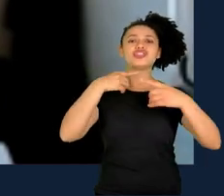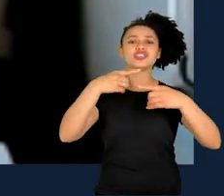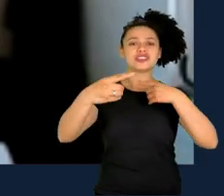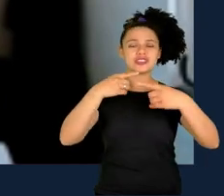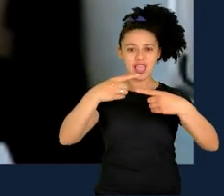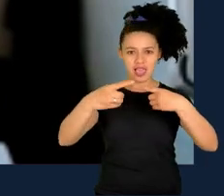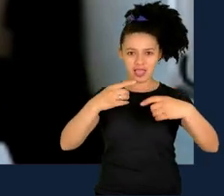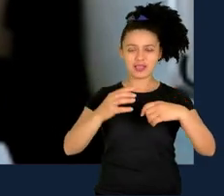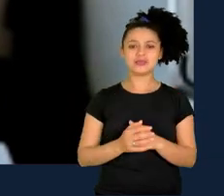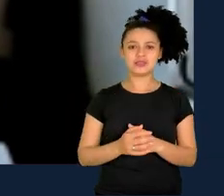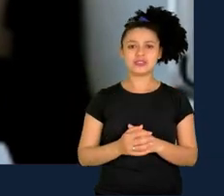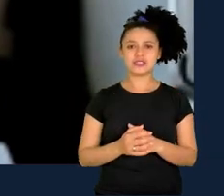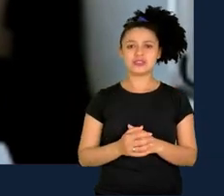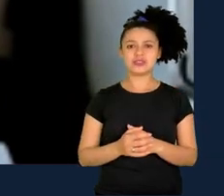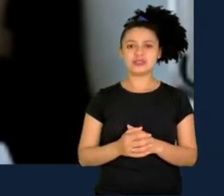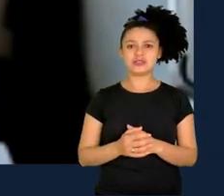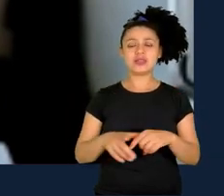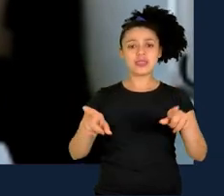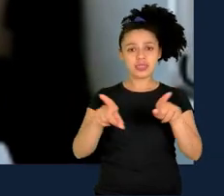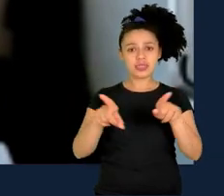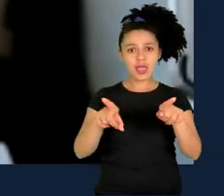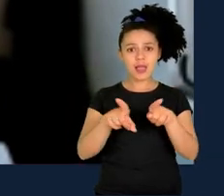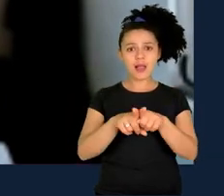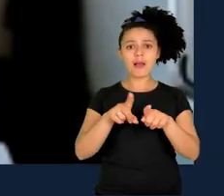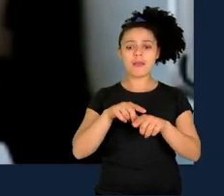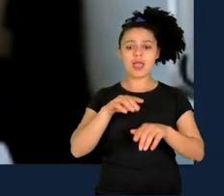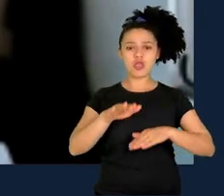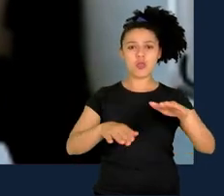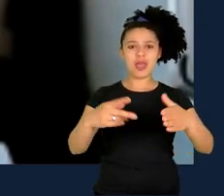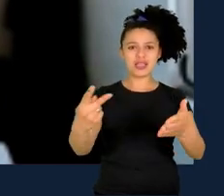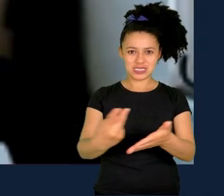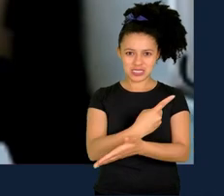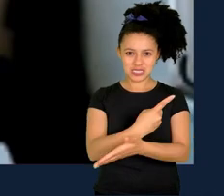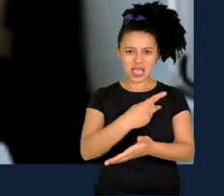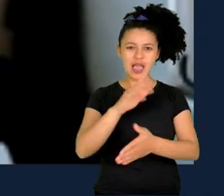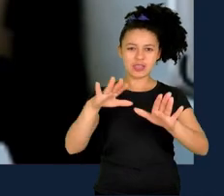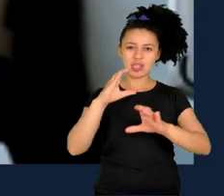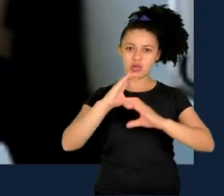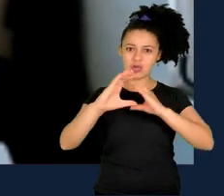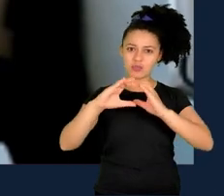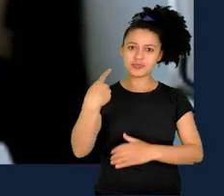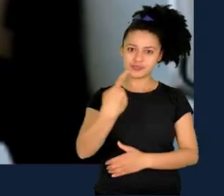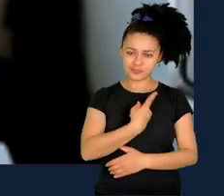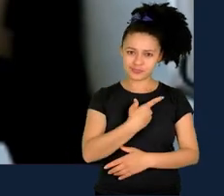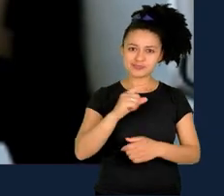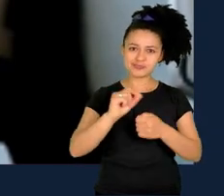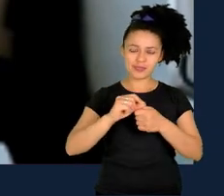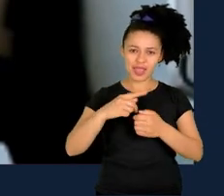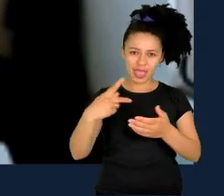frequência, os passos errados na comunicação que cometemos são